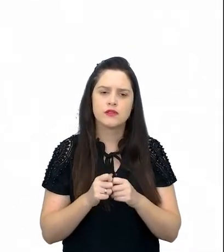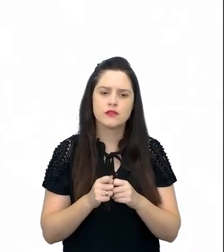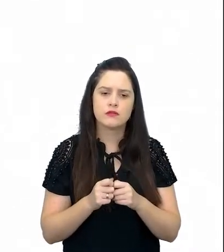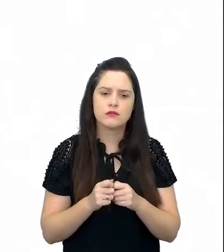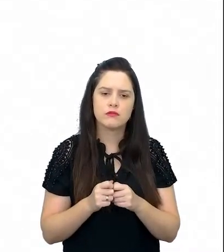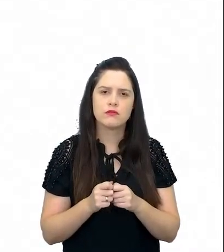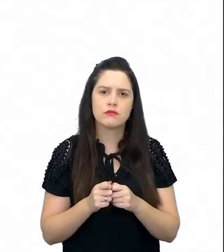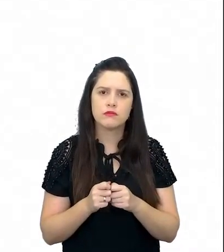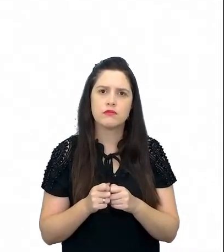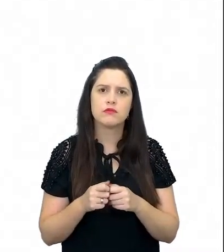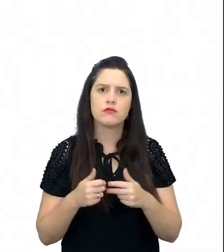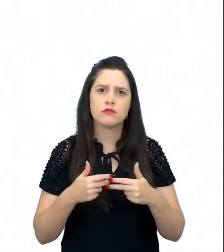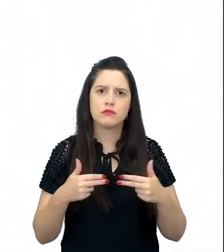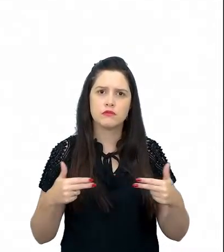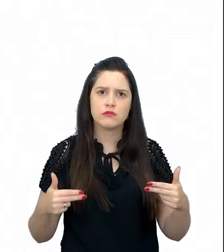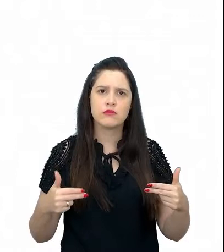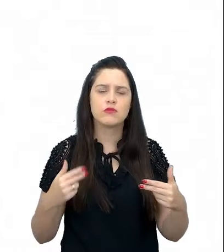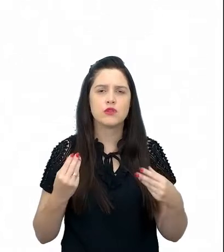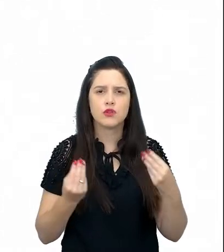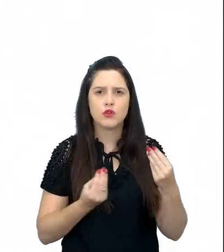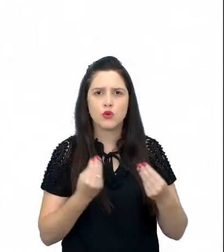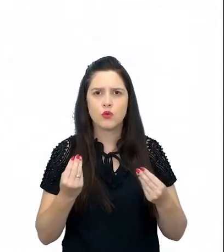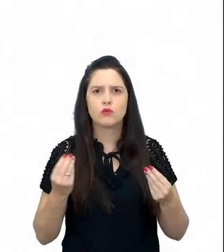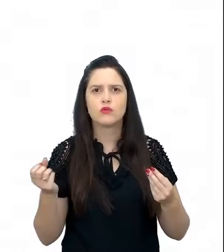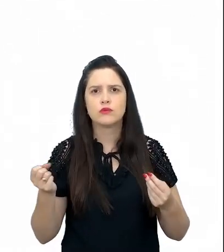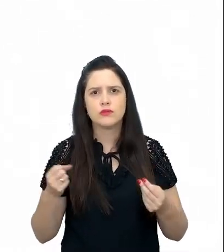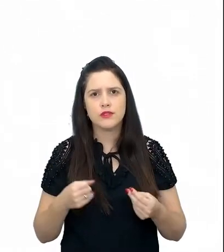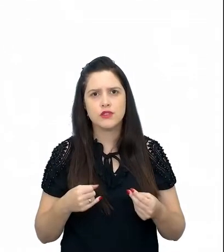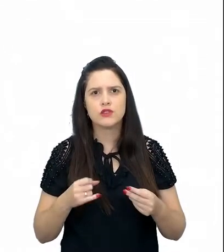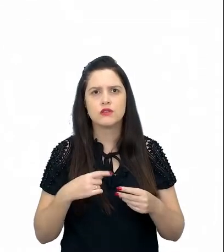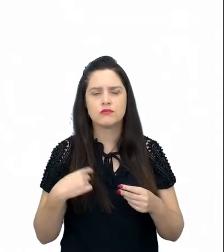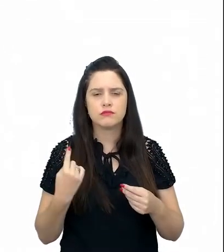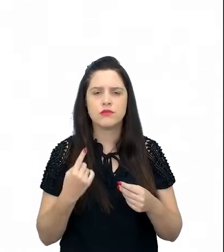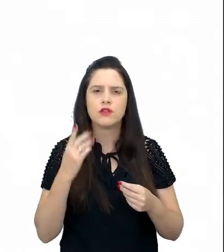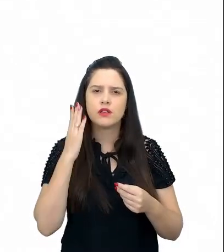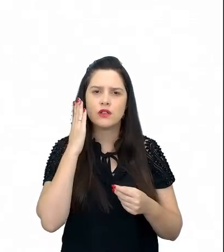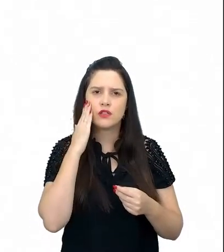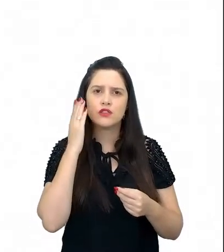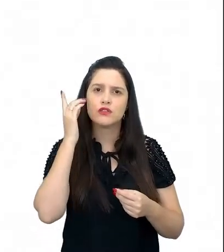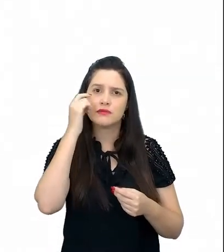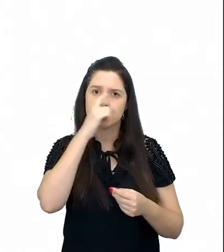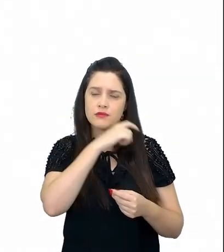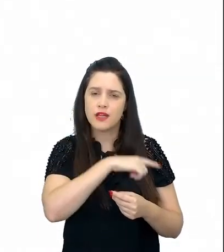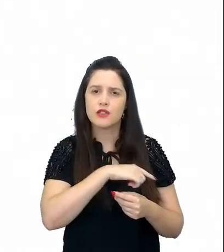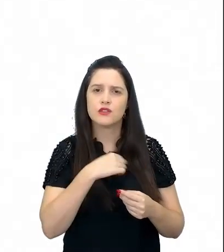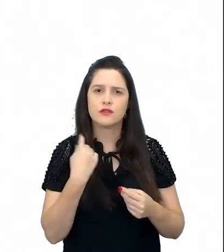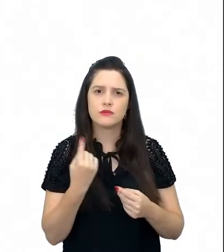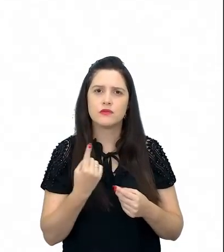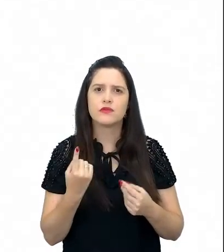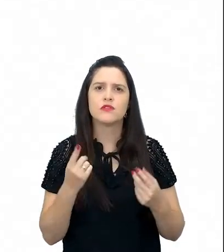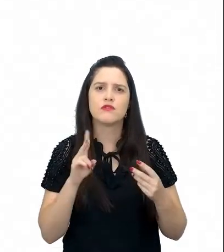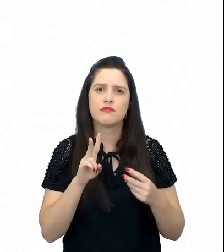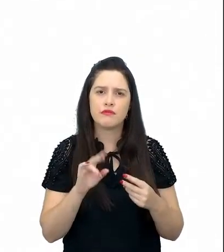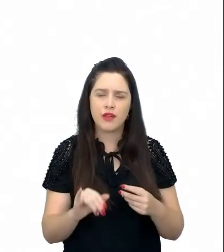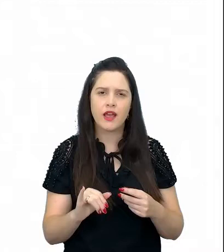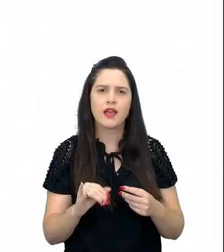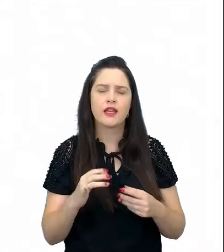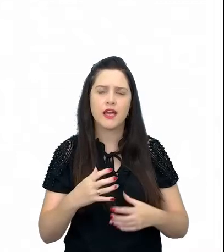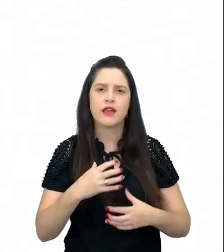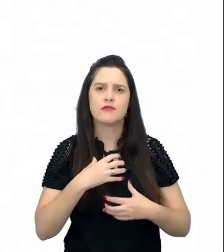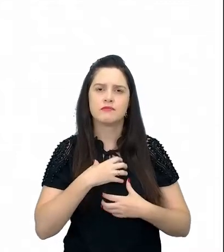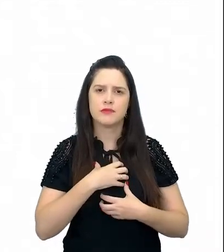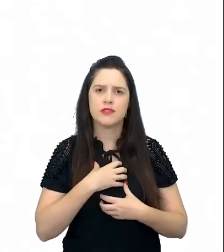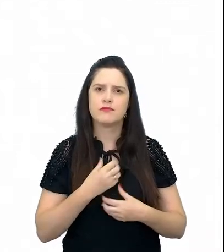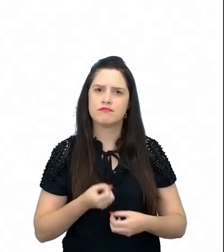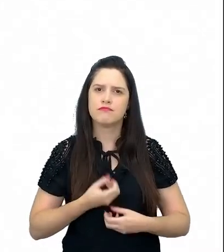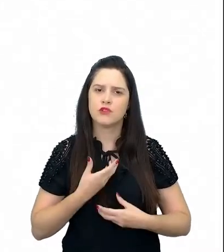triplo, multiplicar por 3 vezes. Assim como um terço, um quarto, que às vezes eles têm dificuldade de conhecer. Então vale a pena a gente pensar nisso. Então a primeira